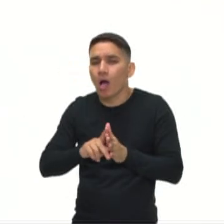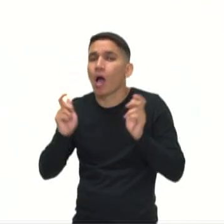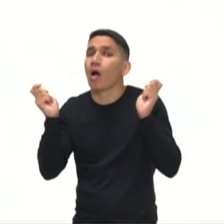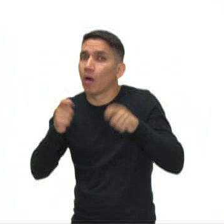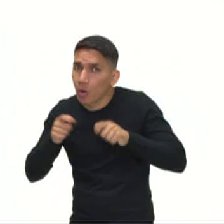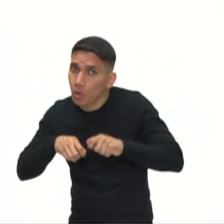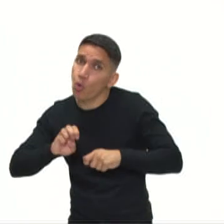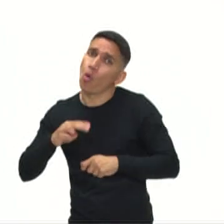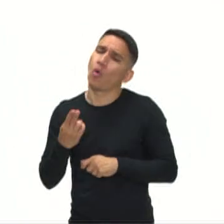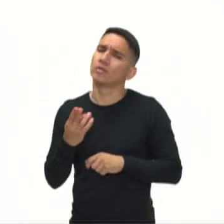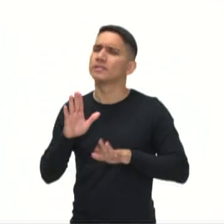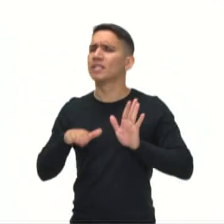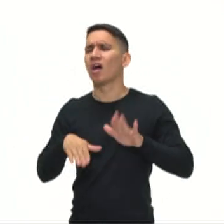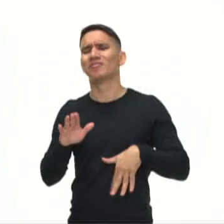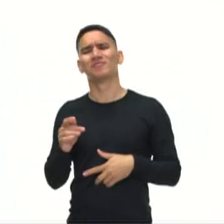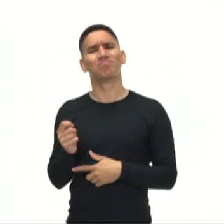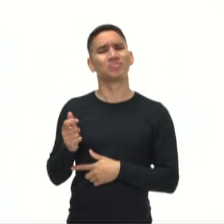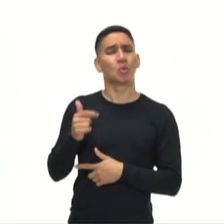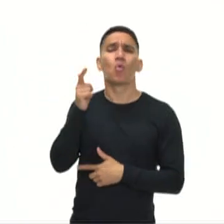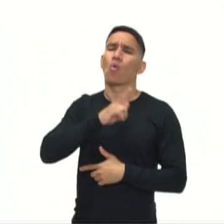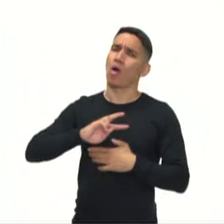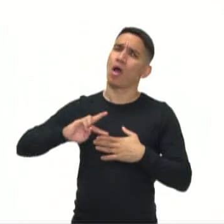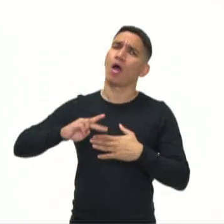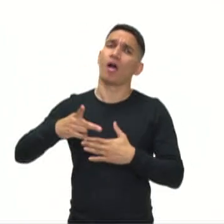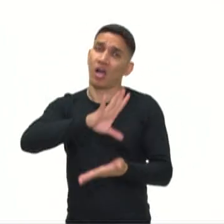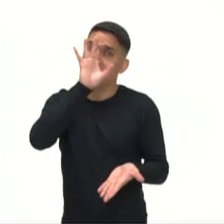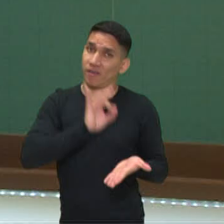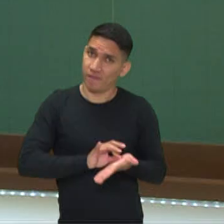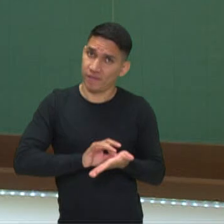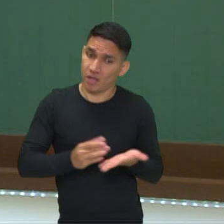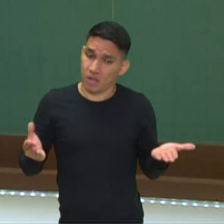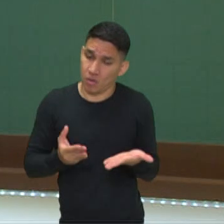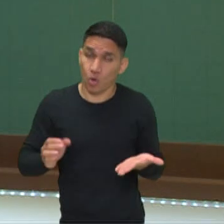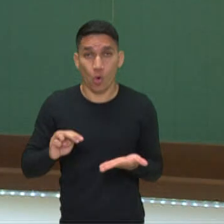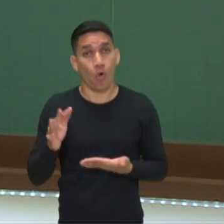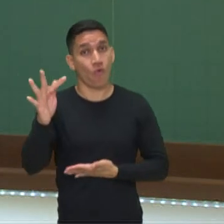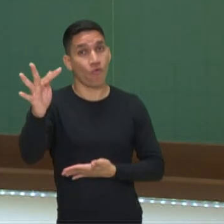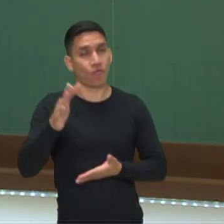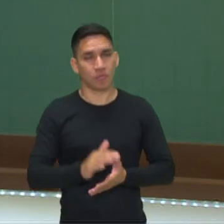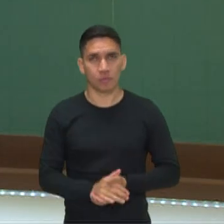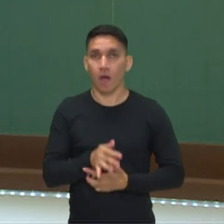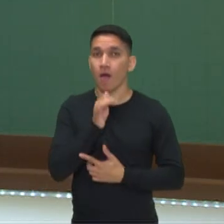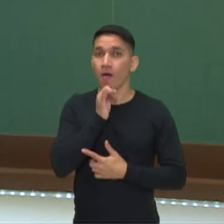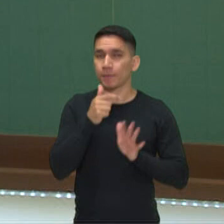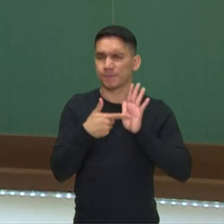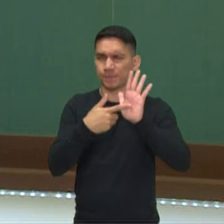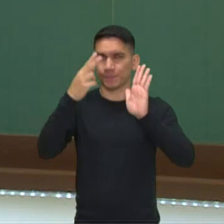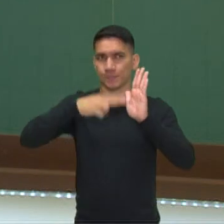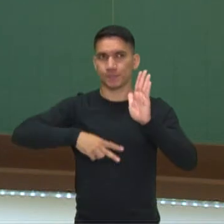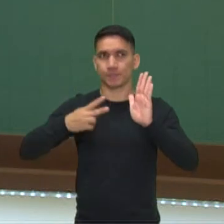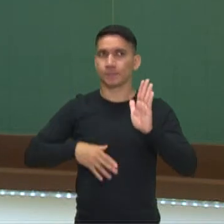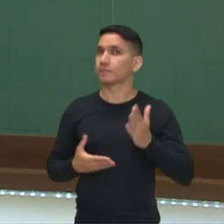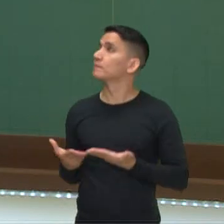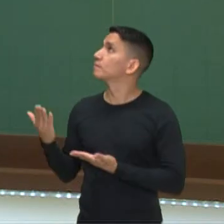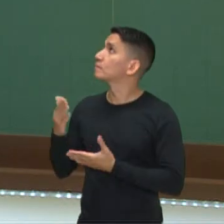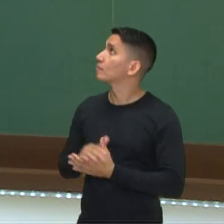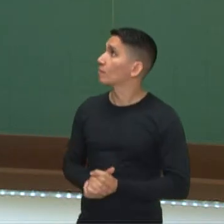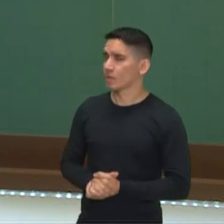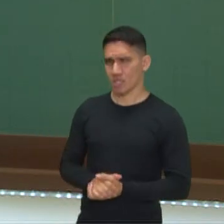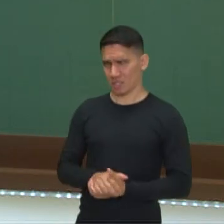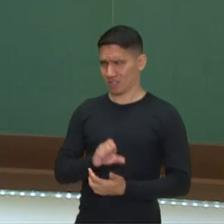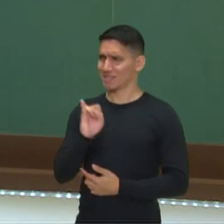ou pouco prováveis de acontecer no presente ou no futuro. Então, ela diz assim, ó, se eu fosse